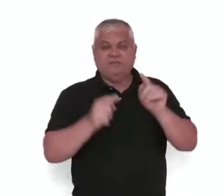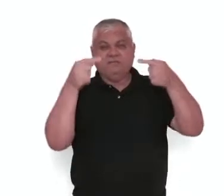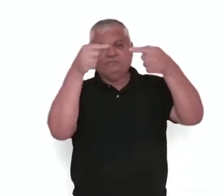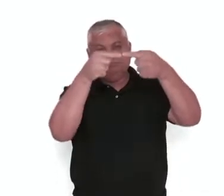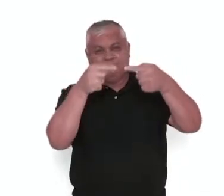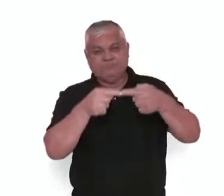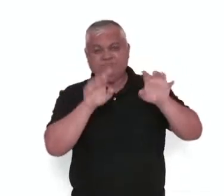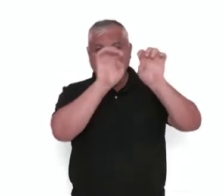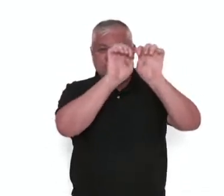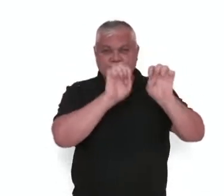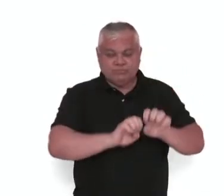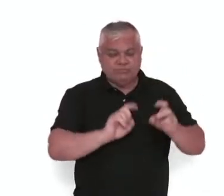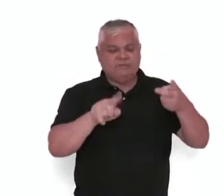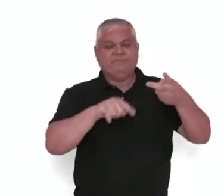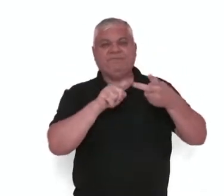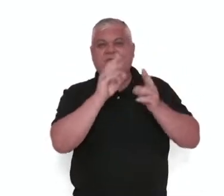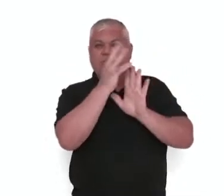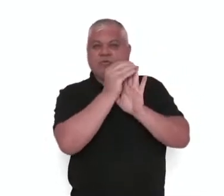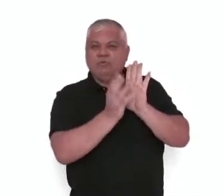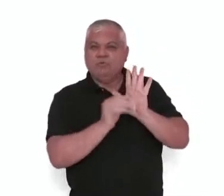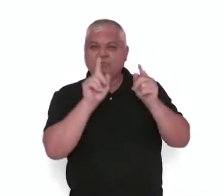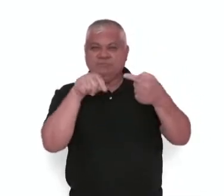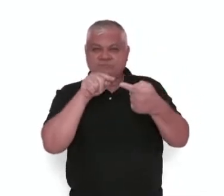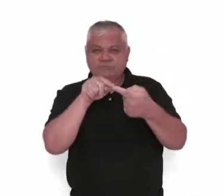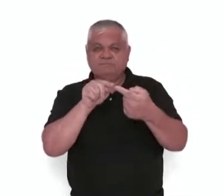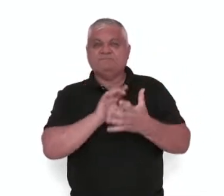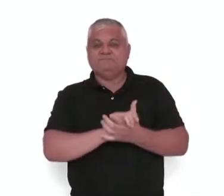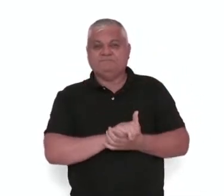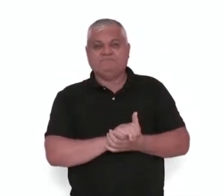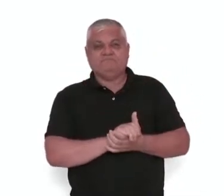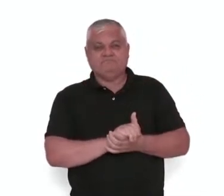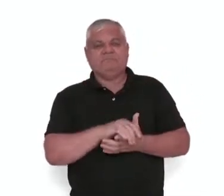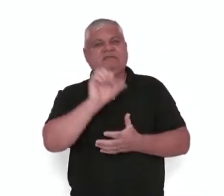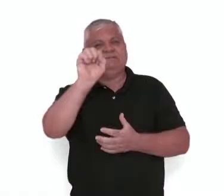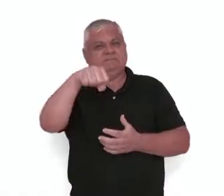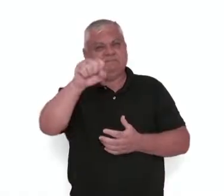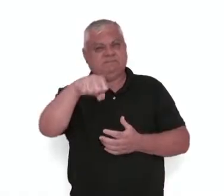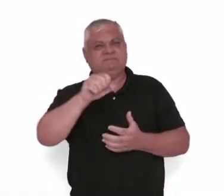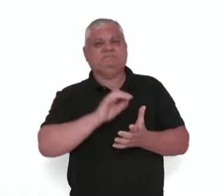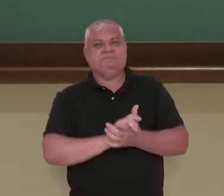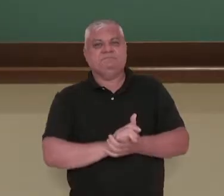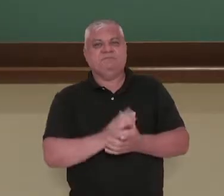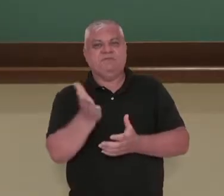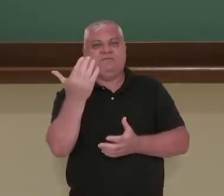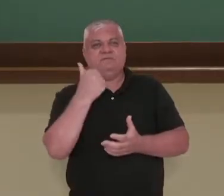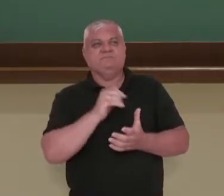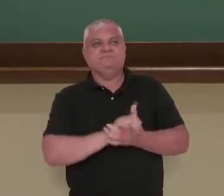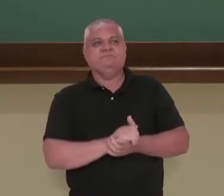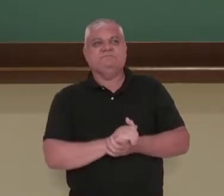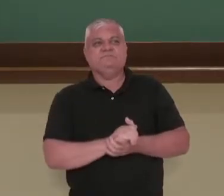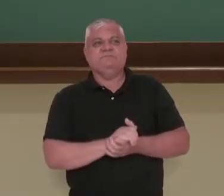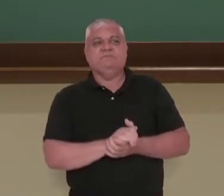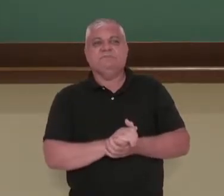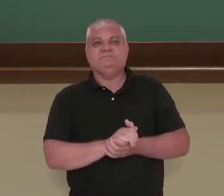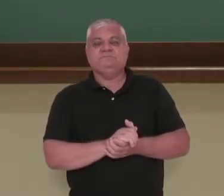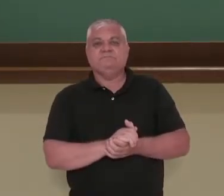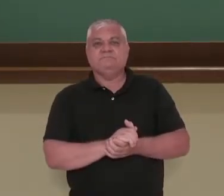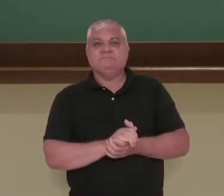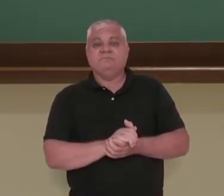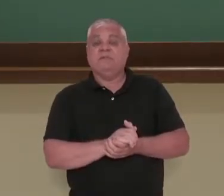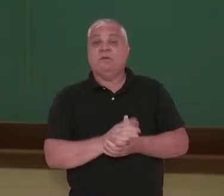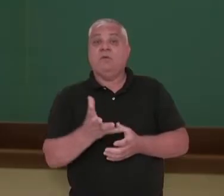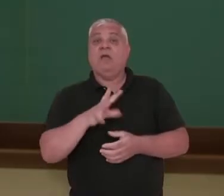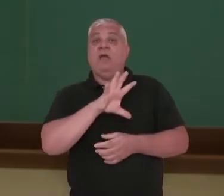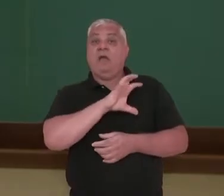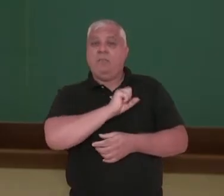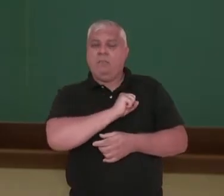sua estrutura, conteúdo e objetivos? Claro que sim, né? Vamos lá então. Certamente o amor é